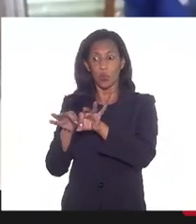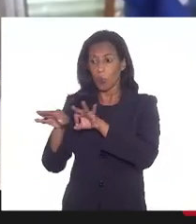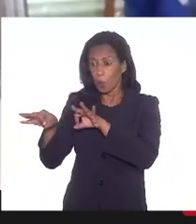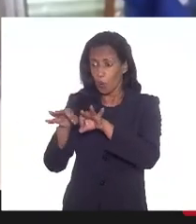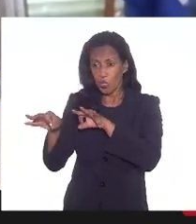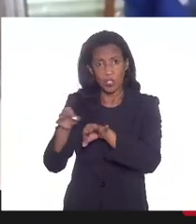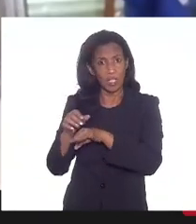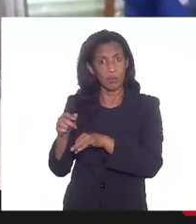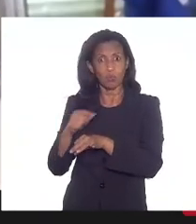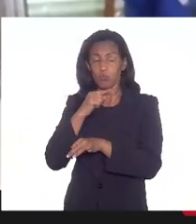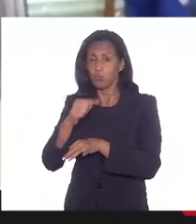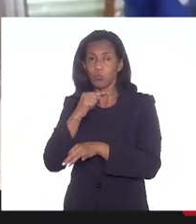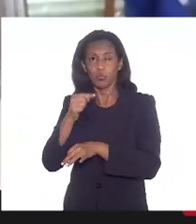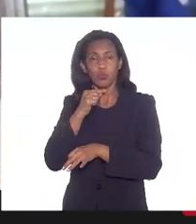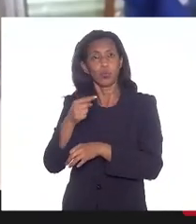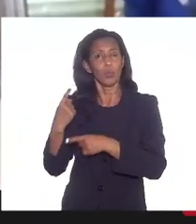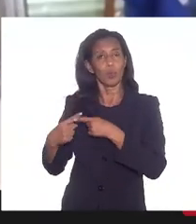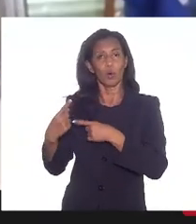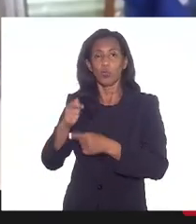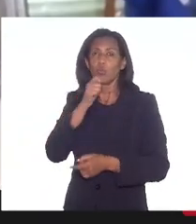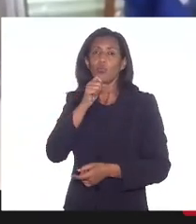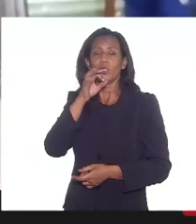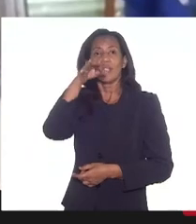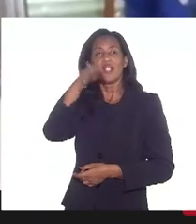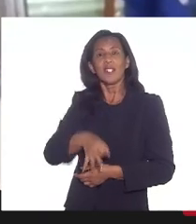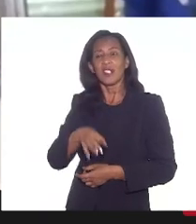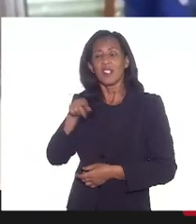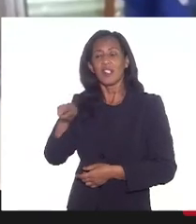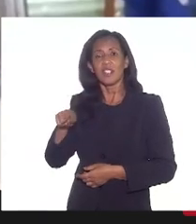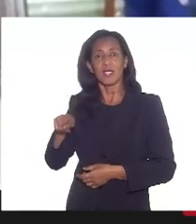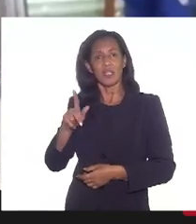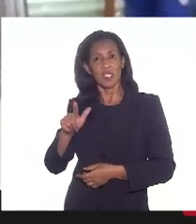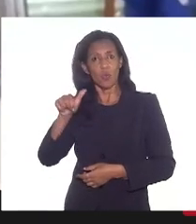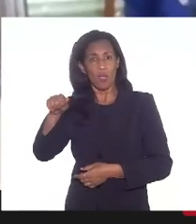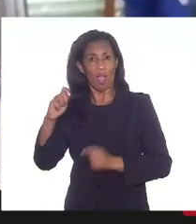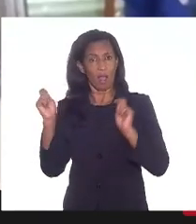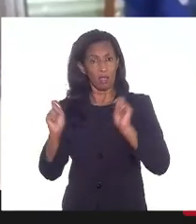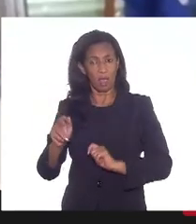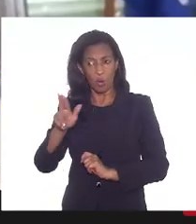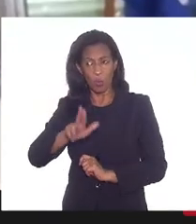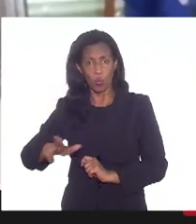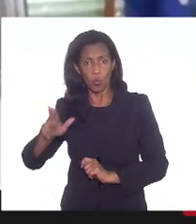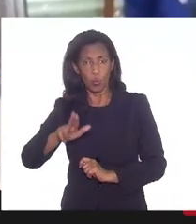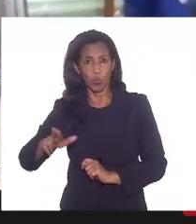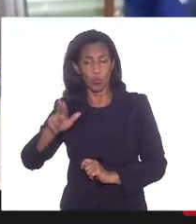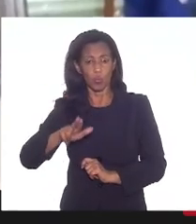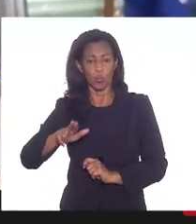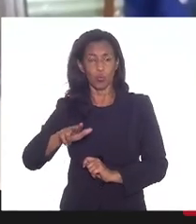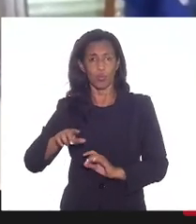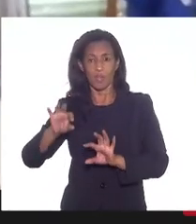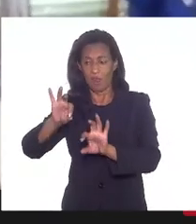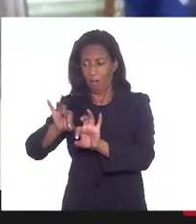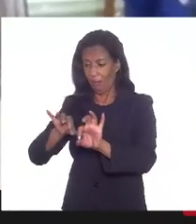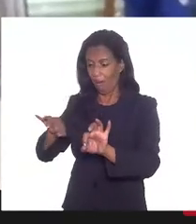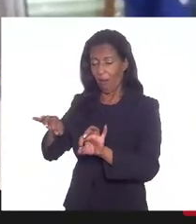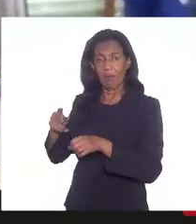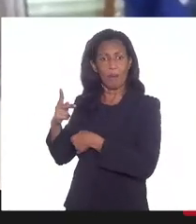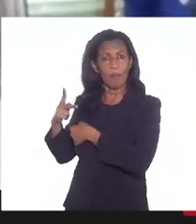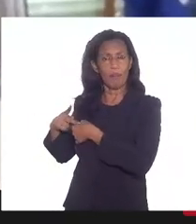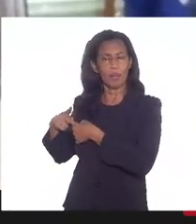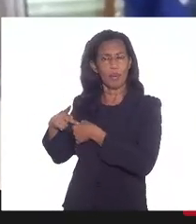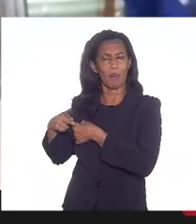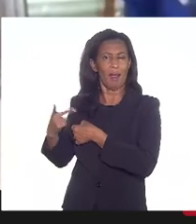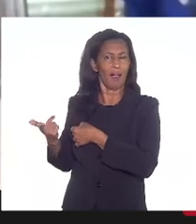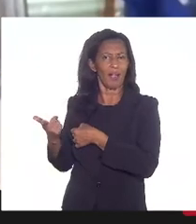a gente não tinha certeza efetivamente se o gás ali produzido poderia usar o excedente do gasoduto da Petrobras. Era